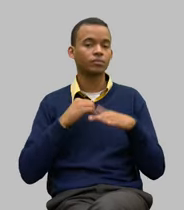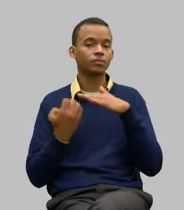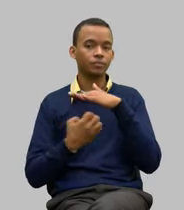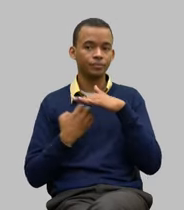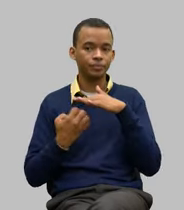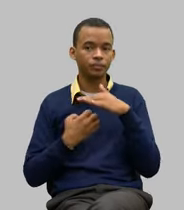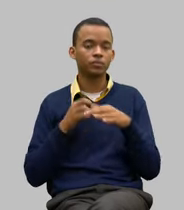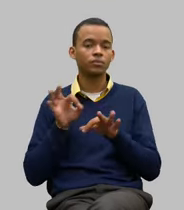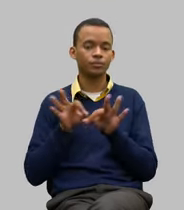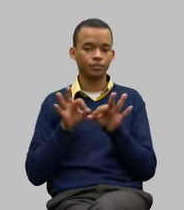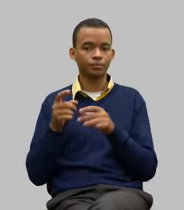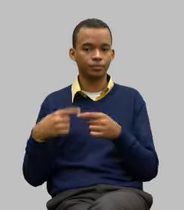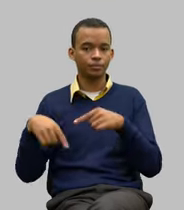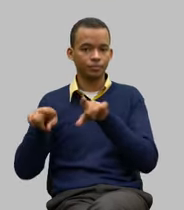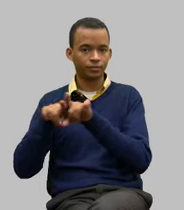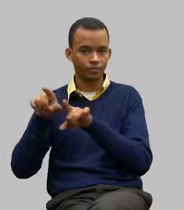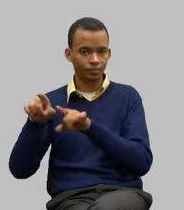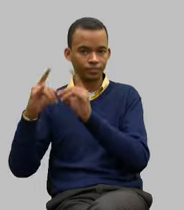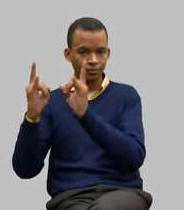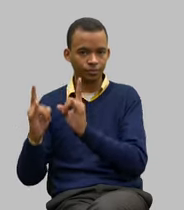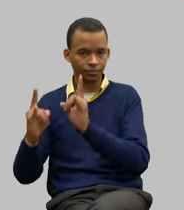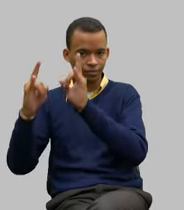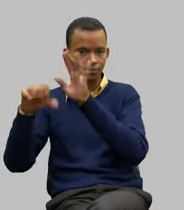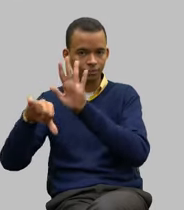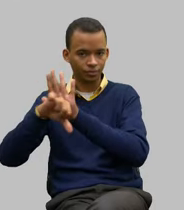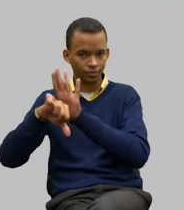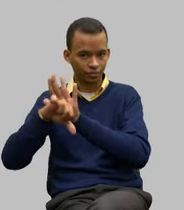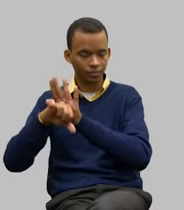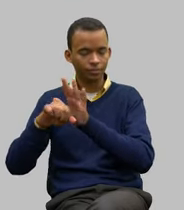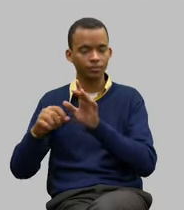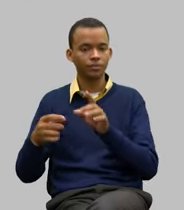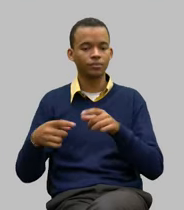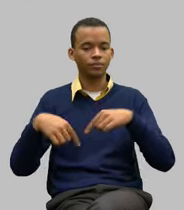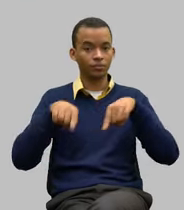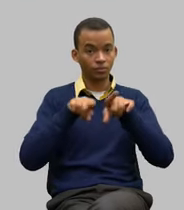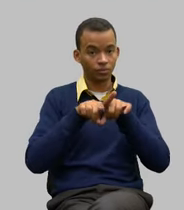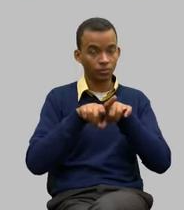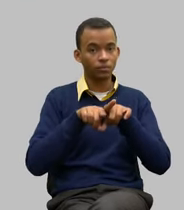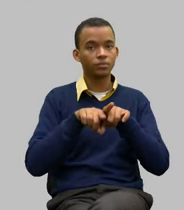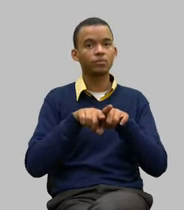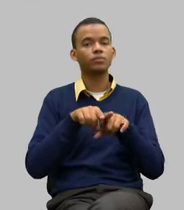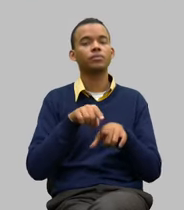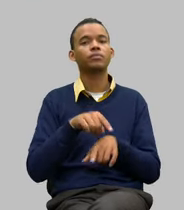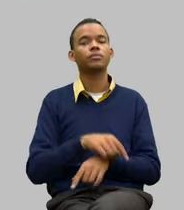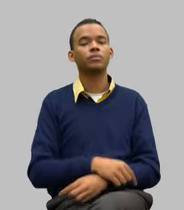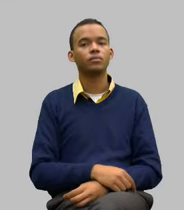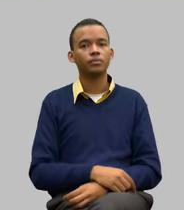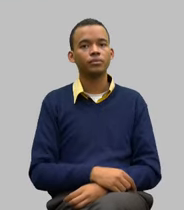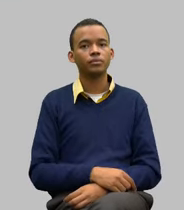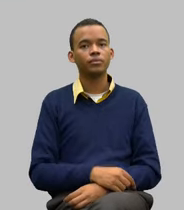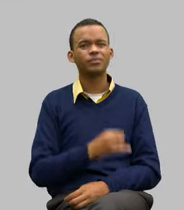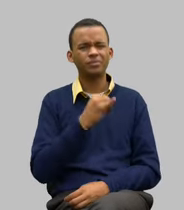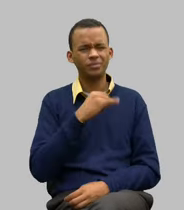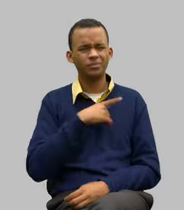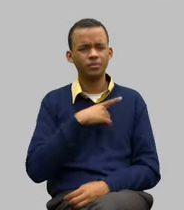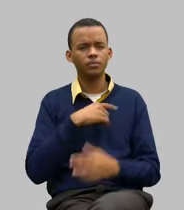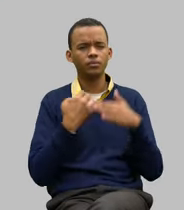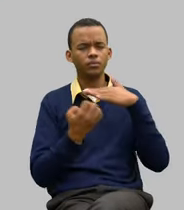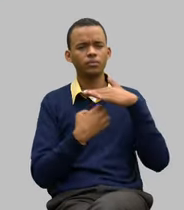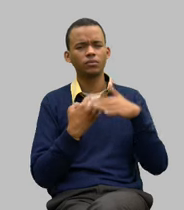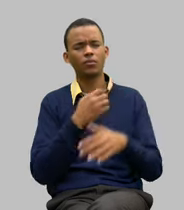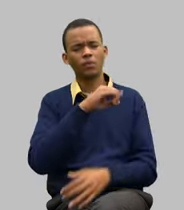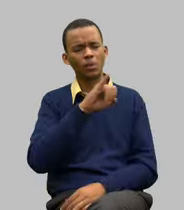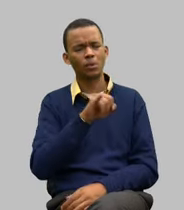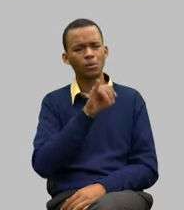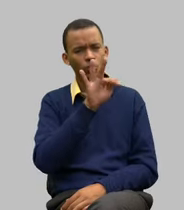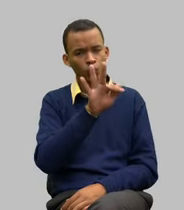aqui da da JF Páscoa né o o Betão lá de guasp tem mais de 600 funcionários